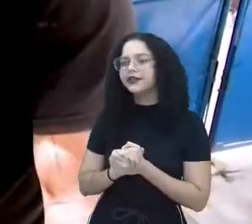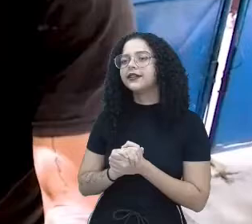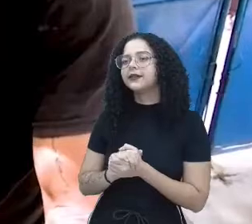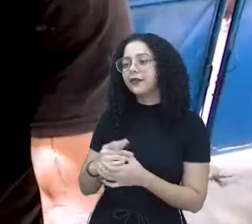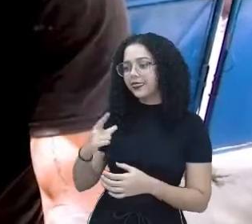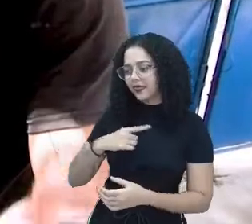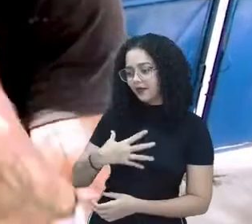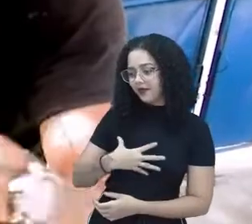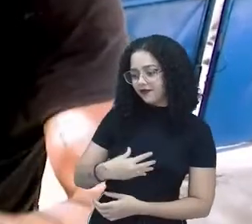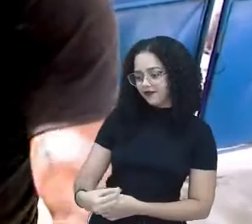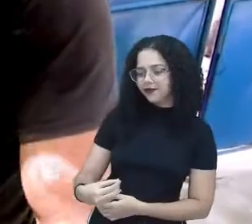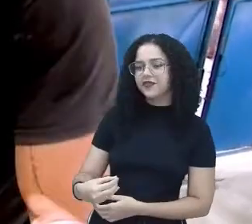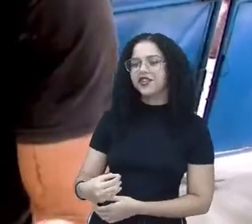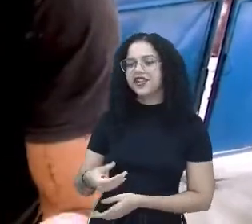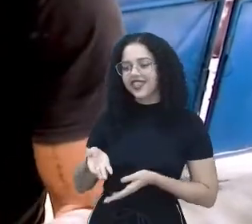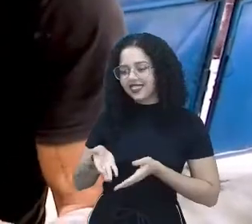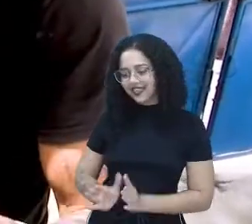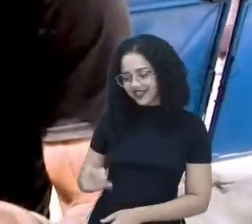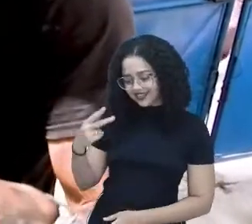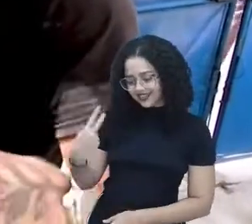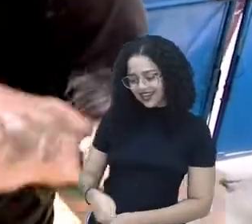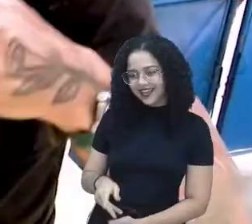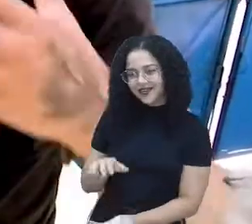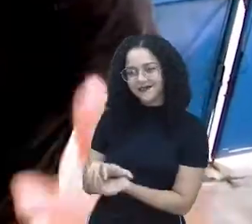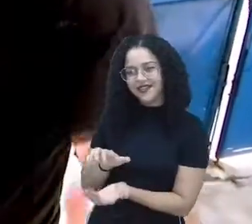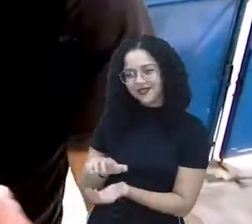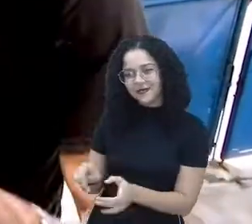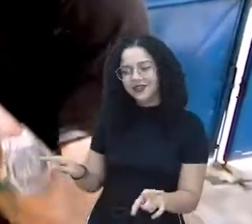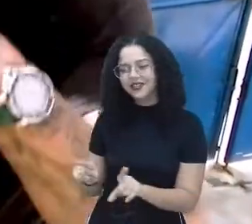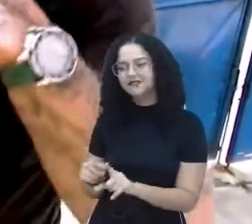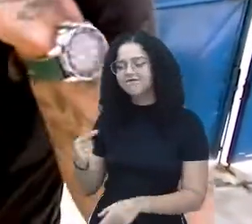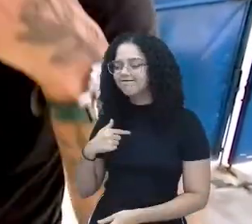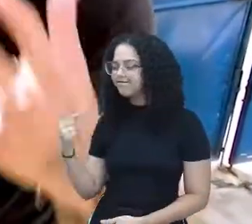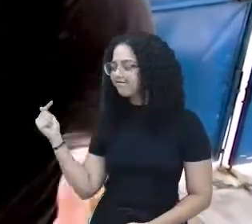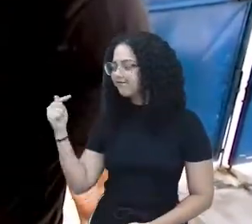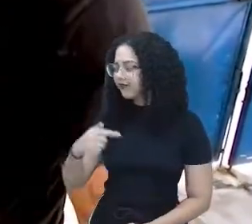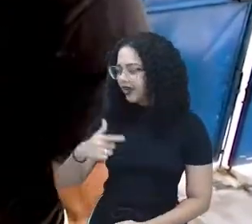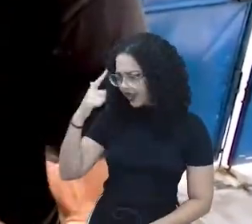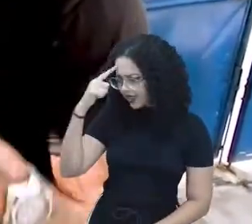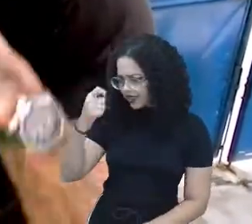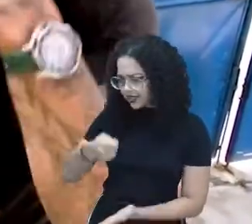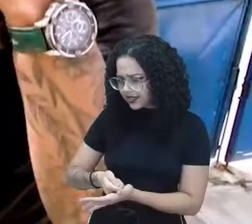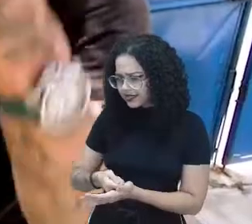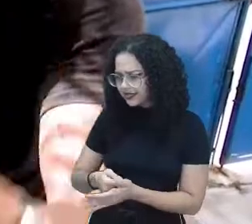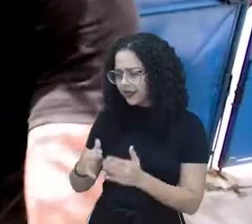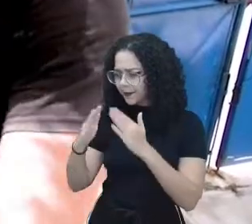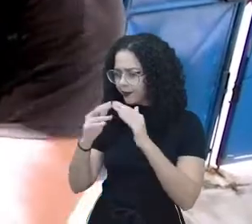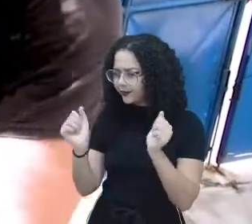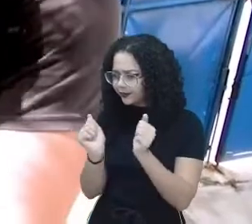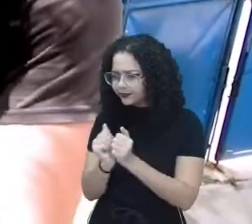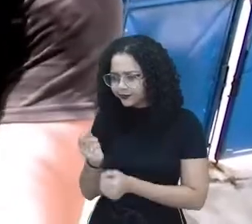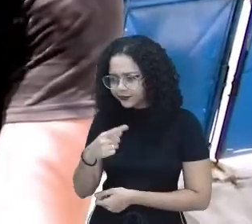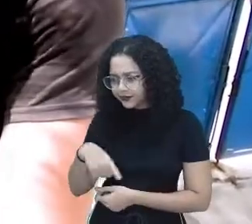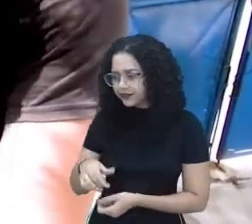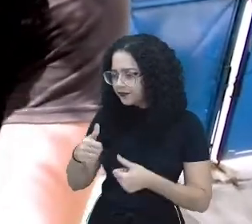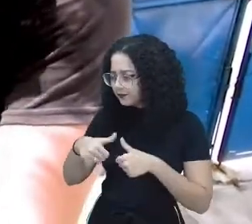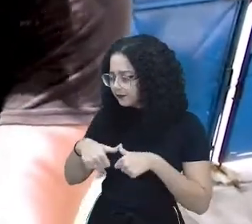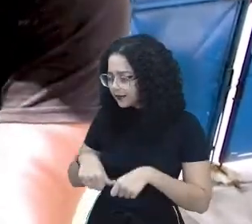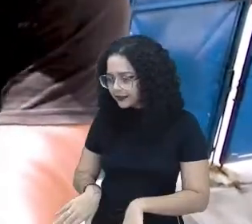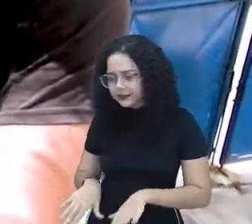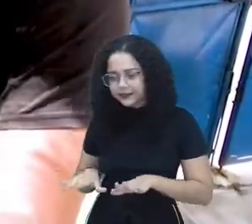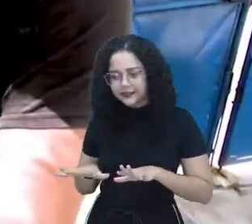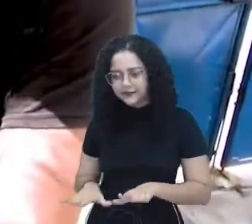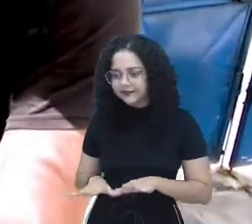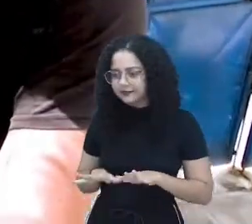tenho uma filha pernambucana nascida aqui e quando eu vim para cá eu decidi vir morar aqui com elas e aí eu fui ficando